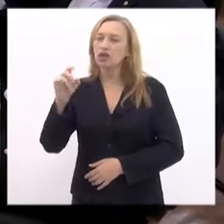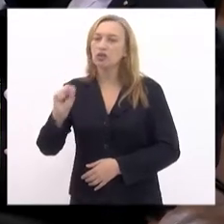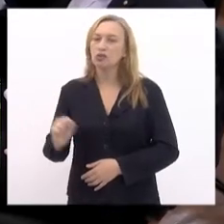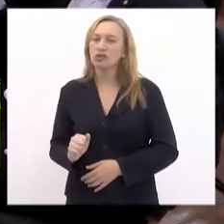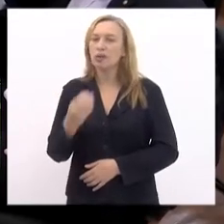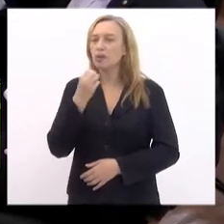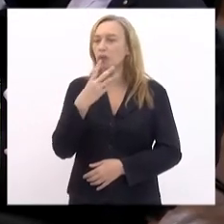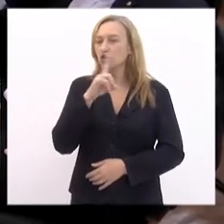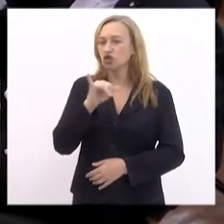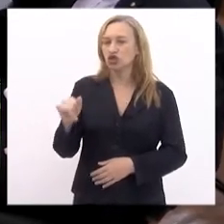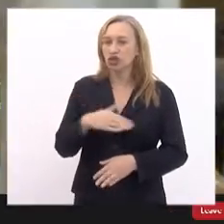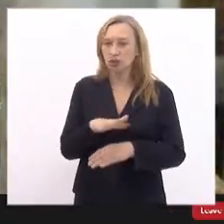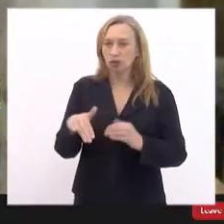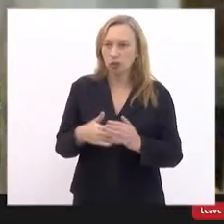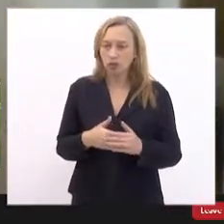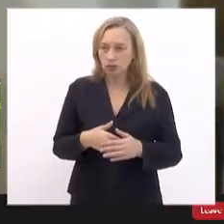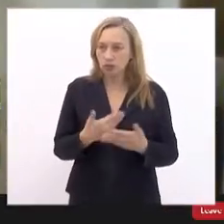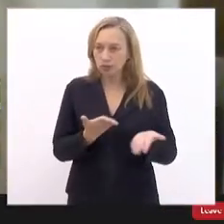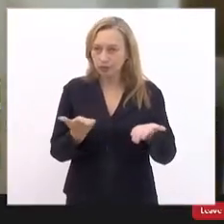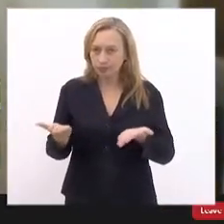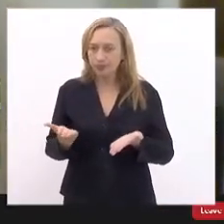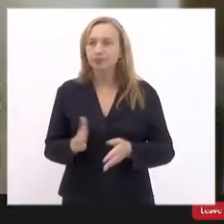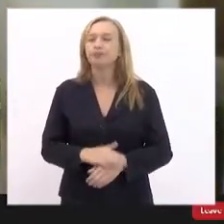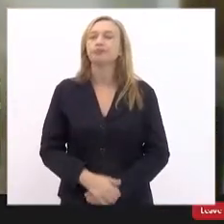Bom dia a todas e todos.